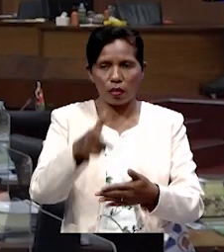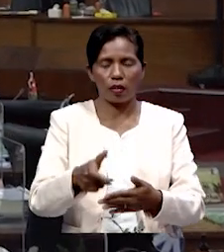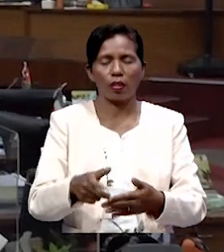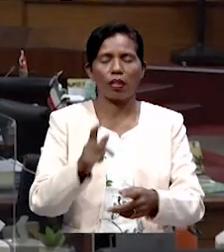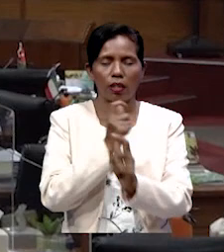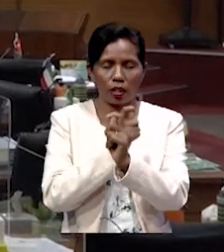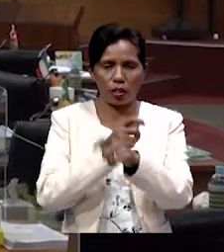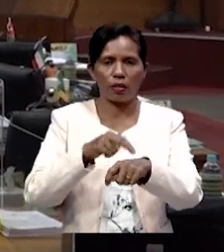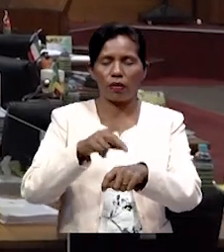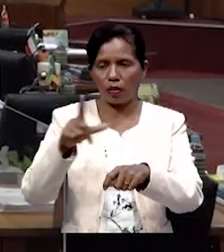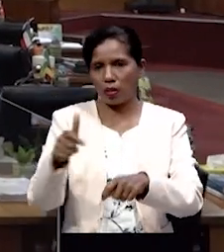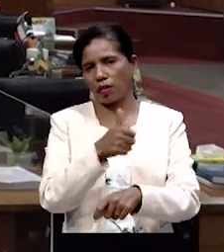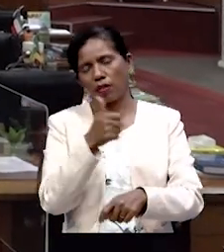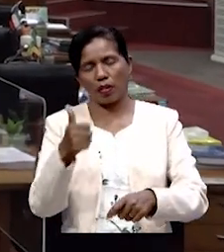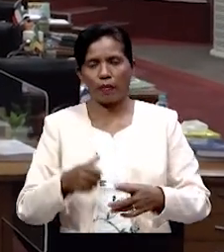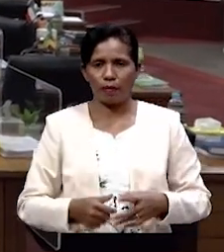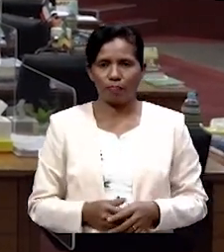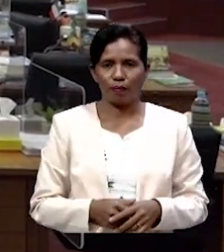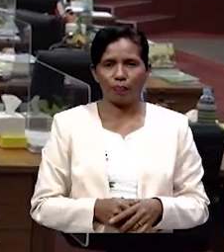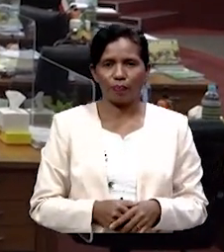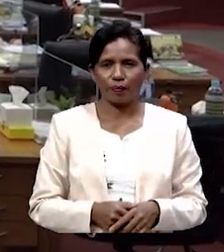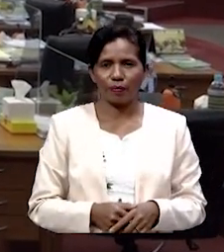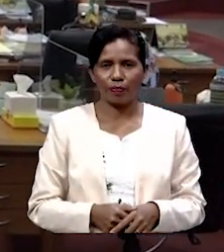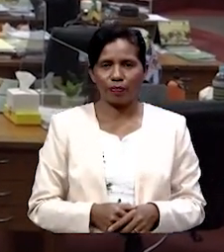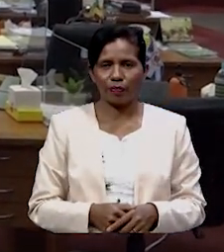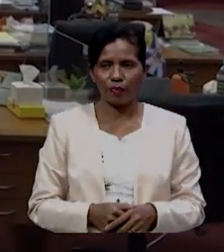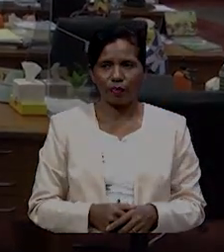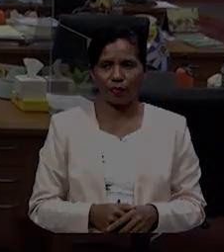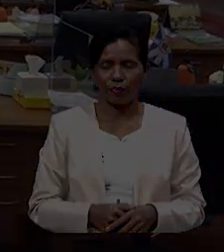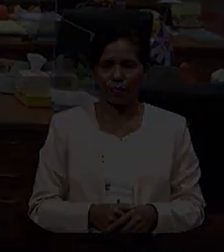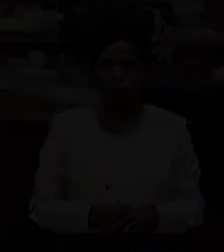o liam nacional Siraceluk. Fátima Pereira, Jaime dos Santos, GMN.